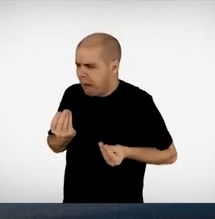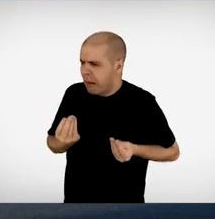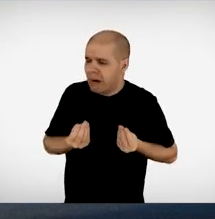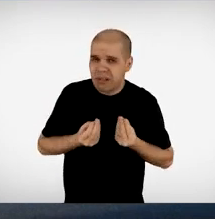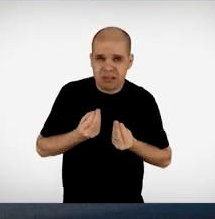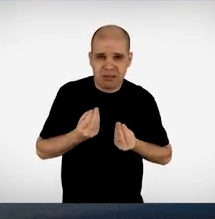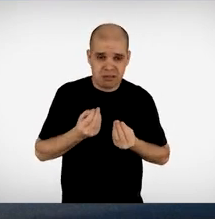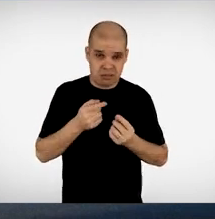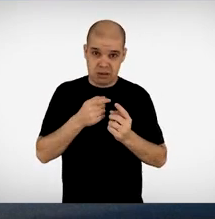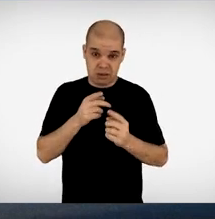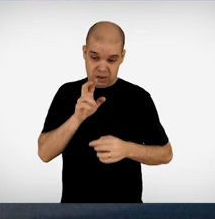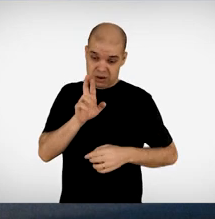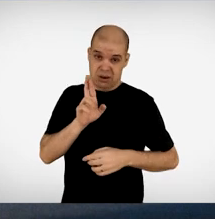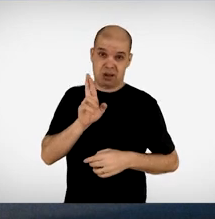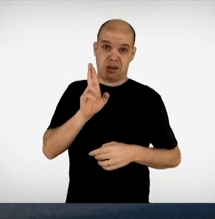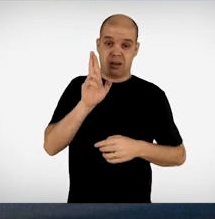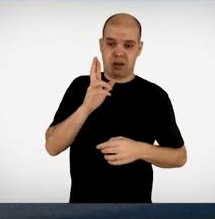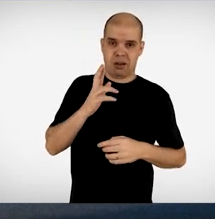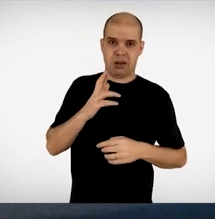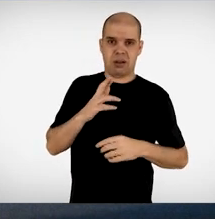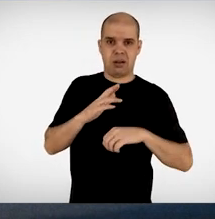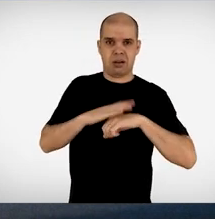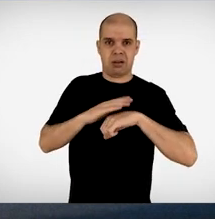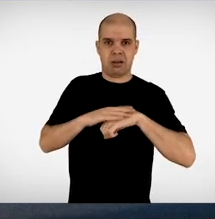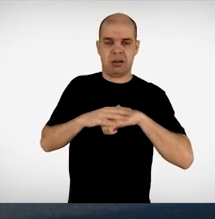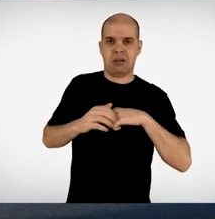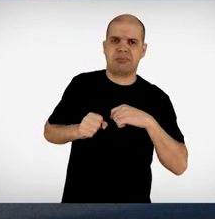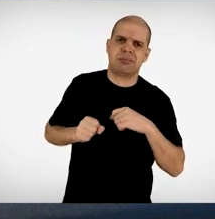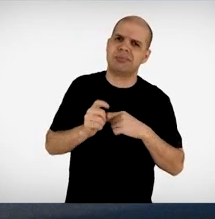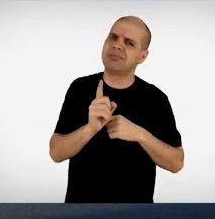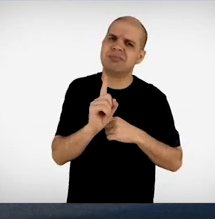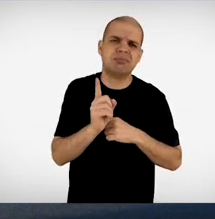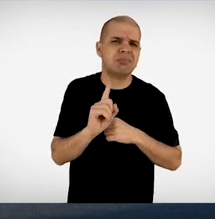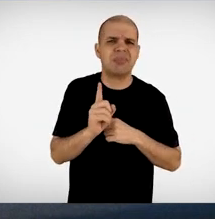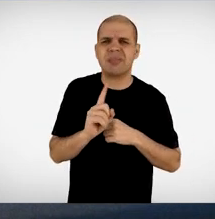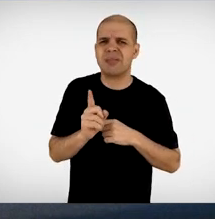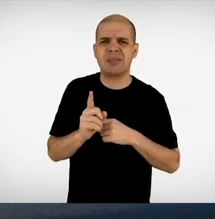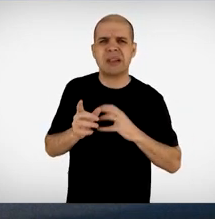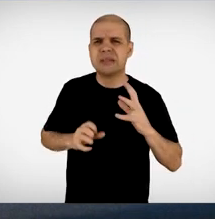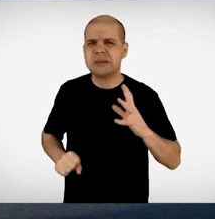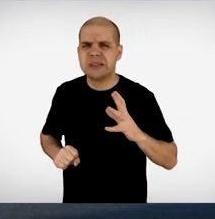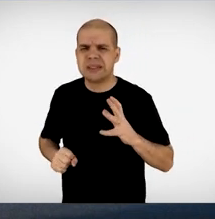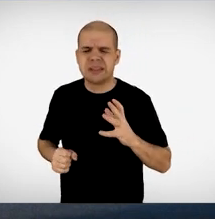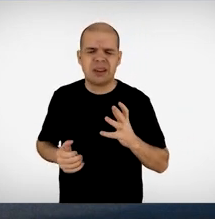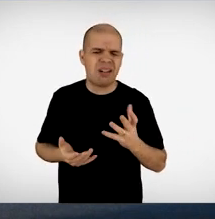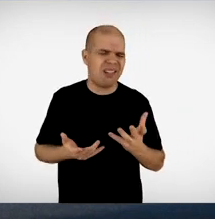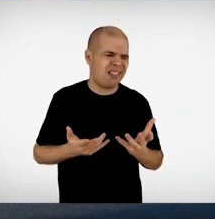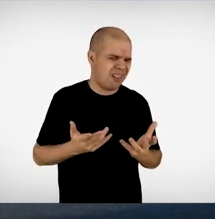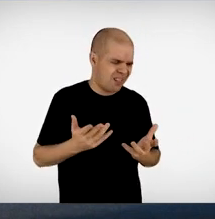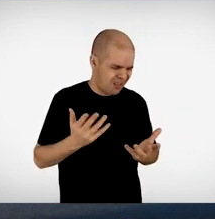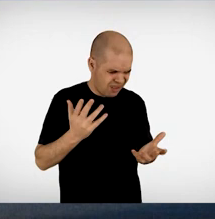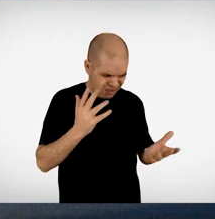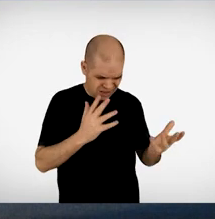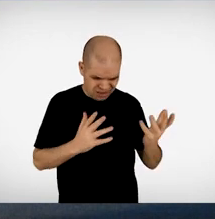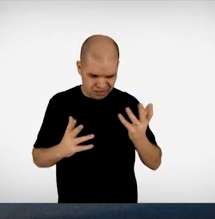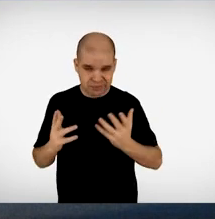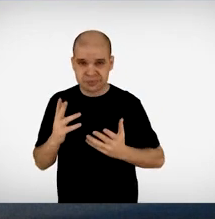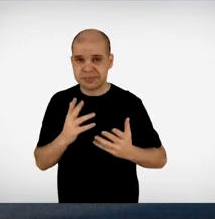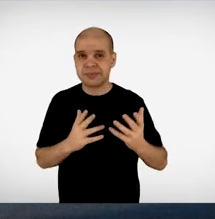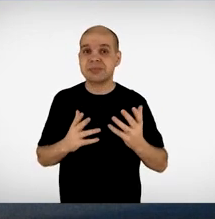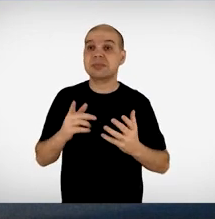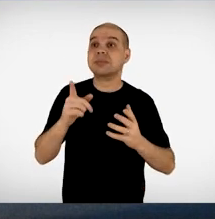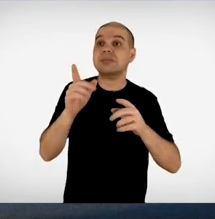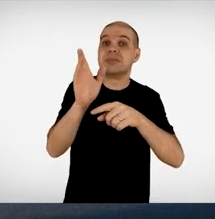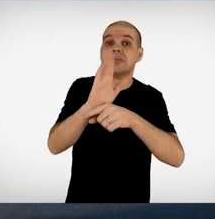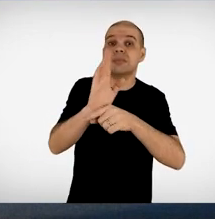das circunstâncias e não tem controle nenhum. E isso é uma coisa que te tira do eixo. E, no fim, ela acaba sozinha.